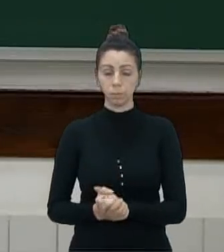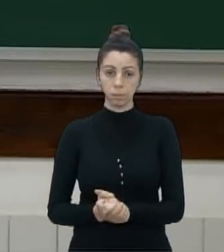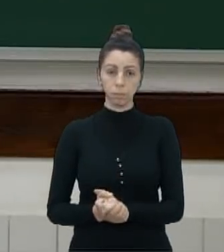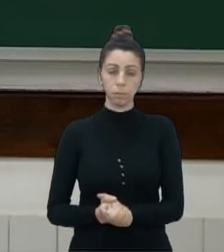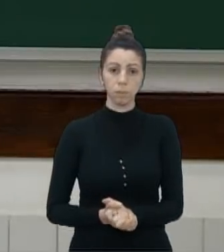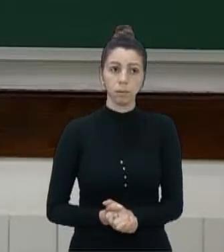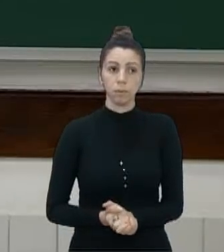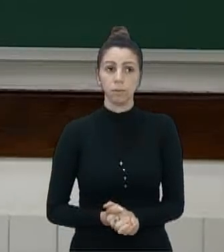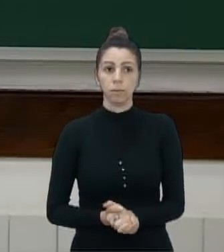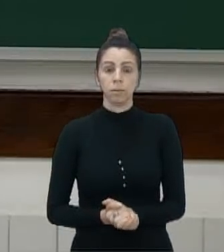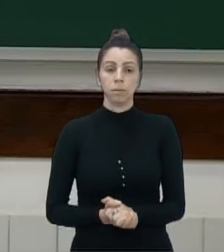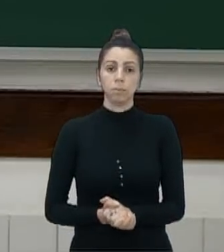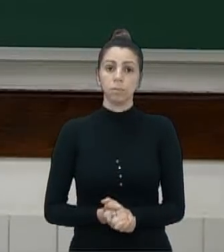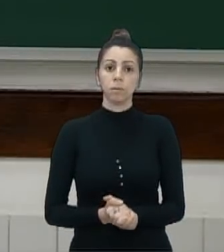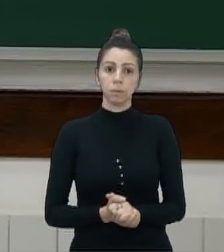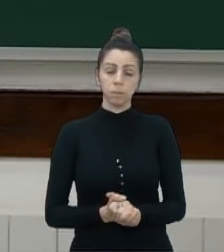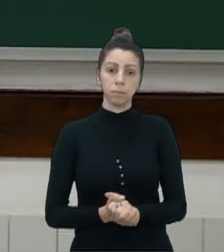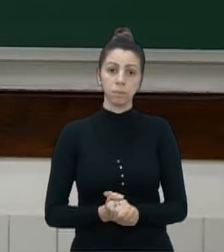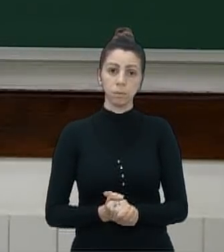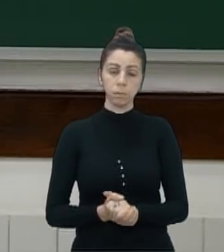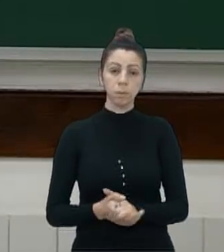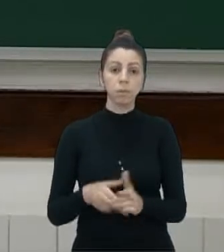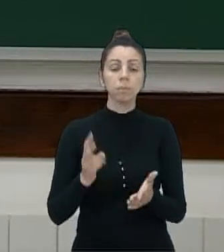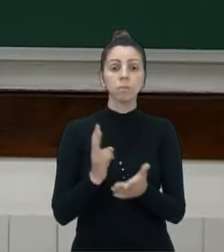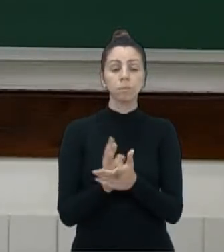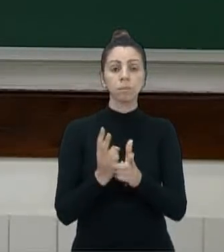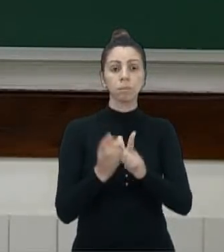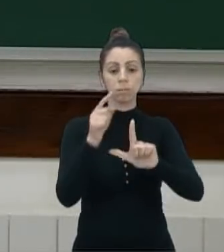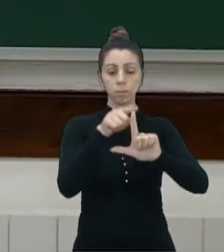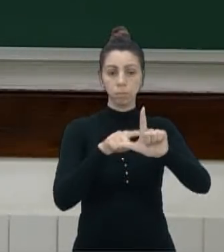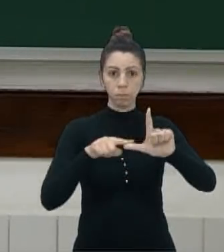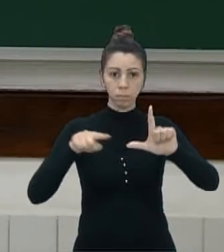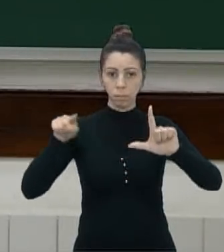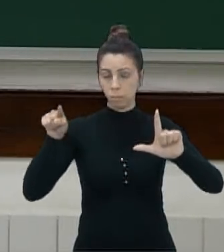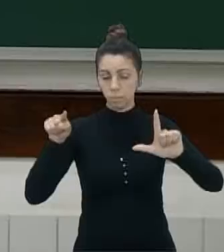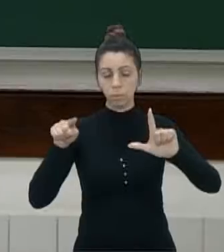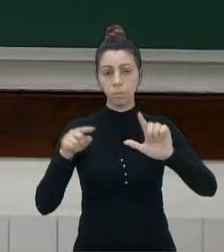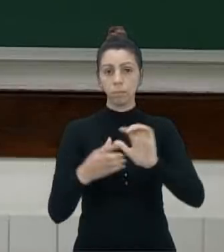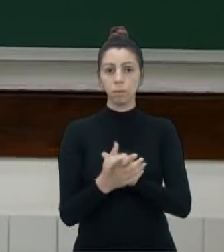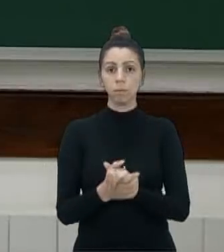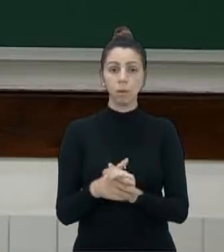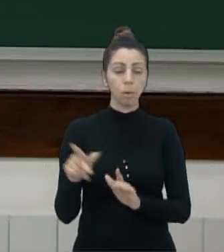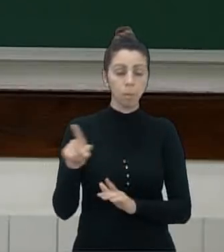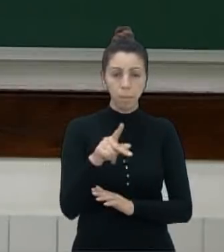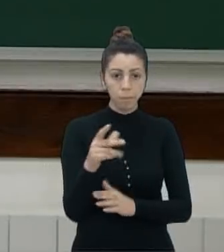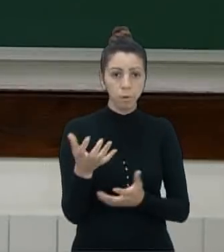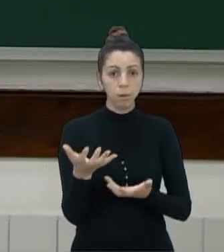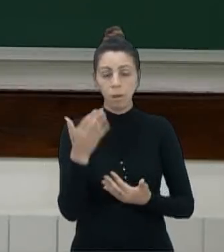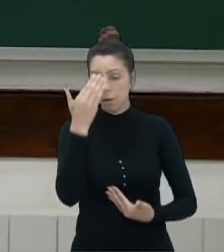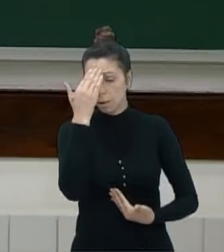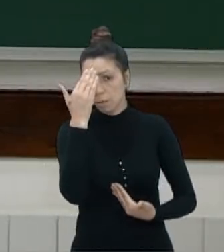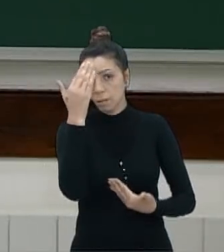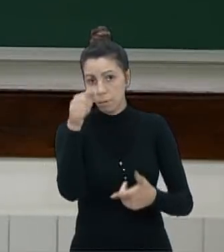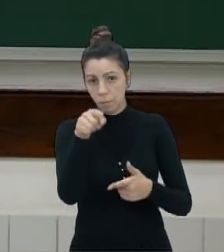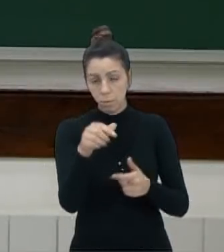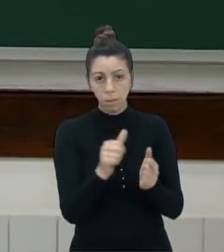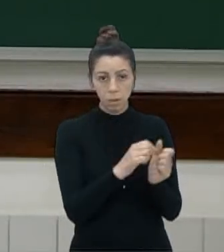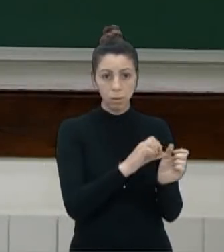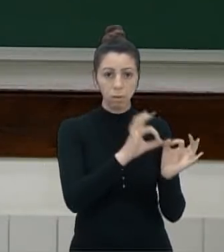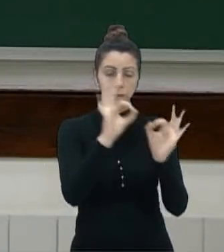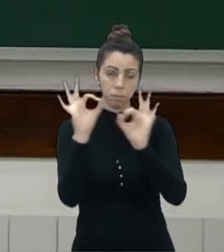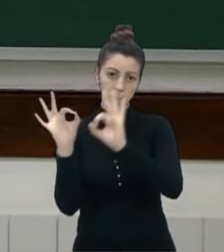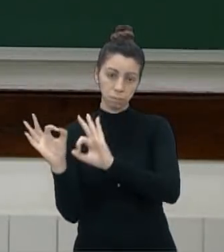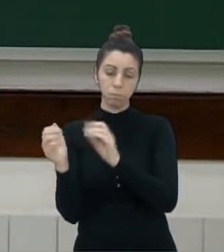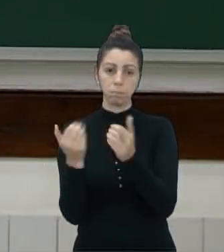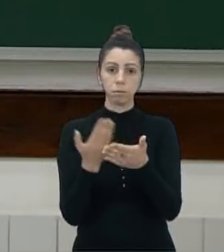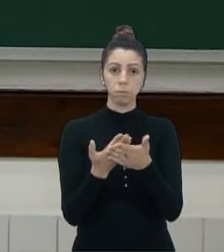Então, ficamos nesta aula hoje de planos cartesianos e o professor gostaria de agradecer aí o acompanhamento das aulas.